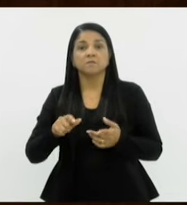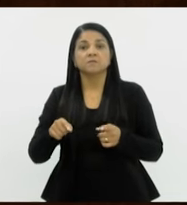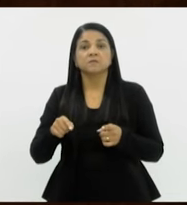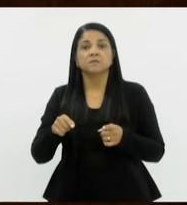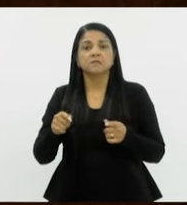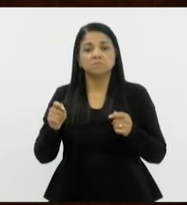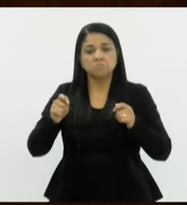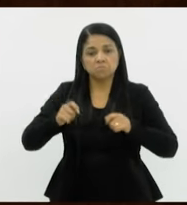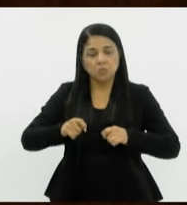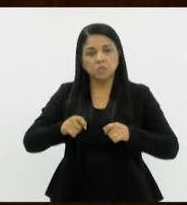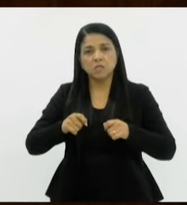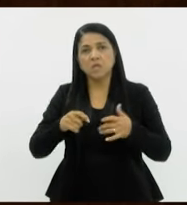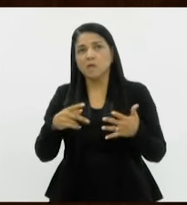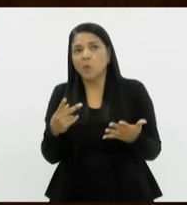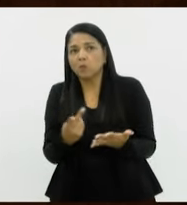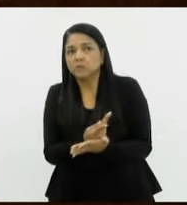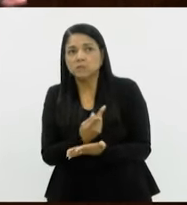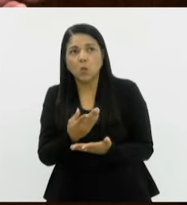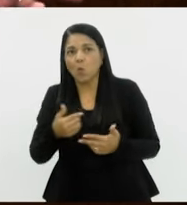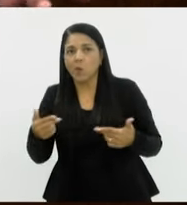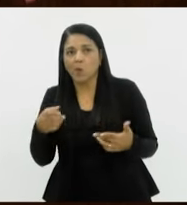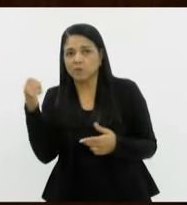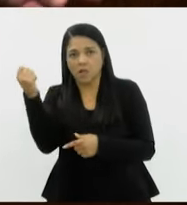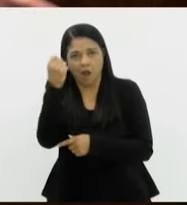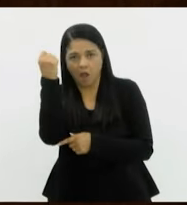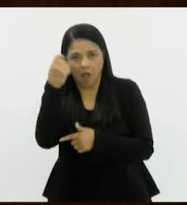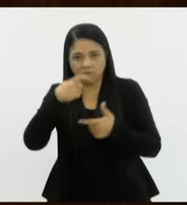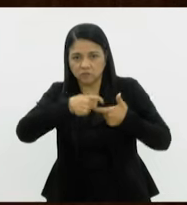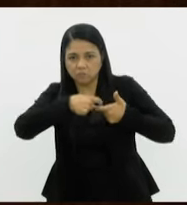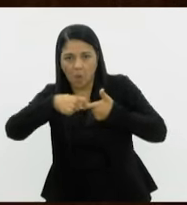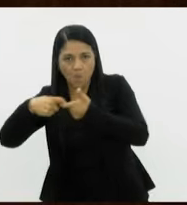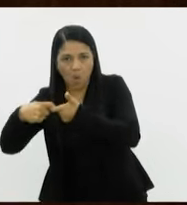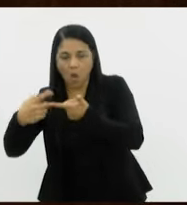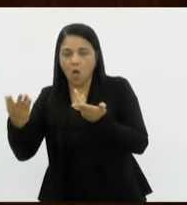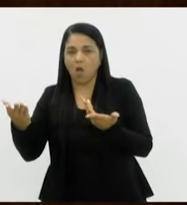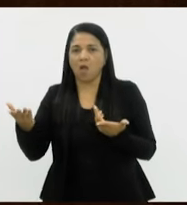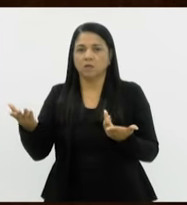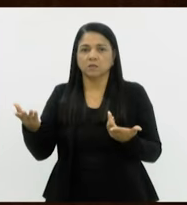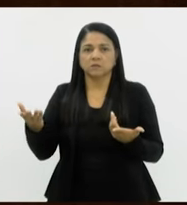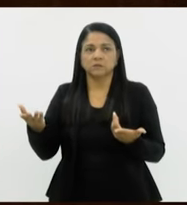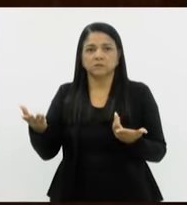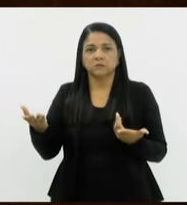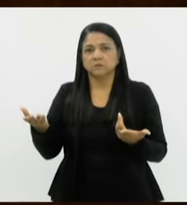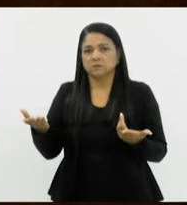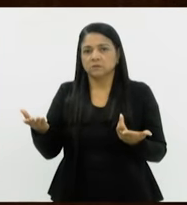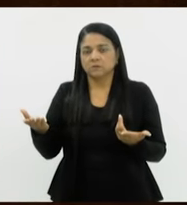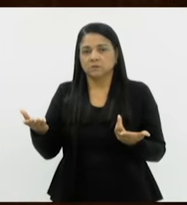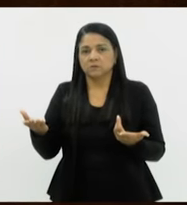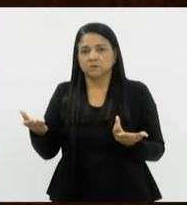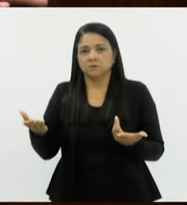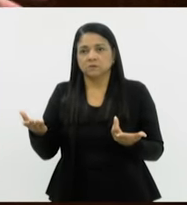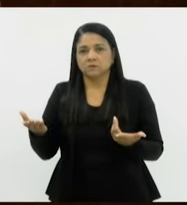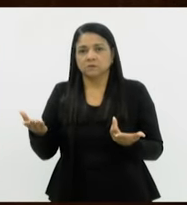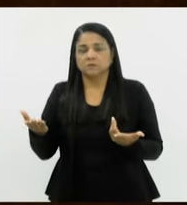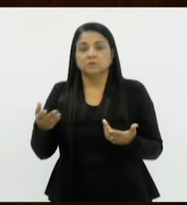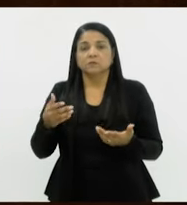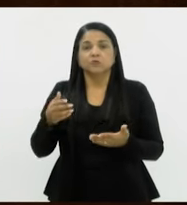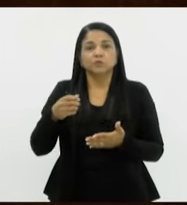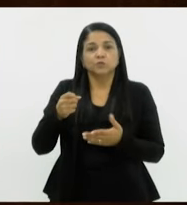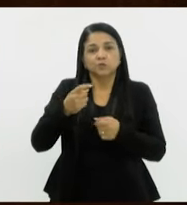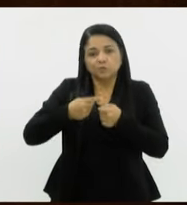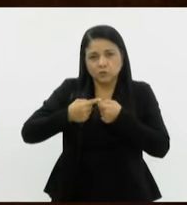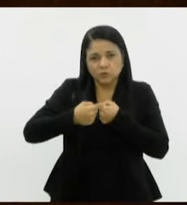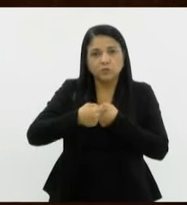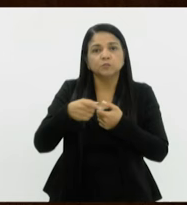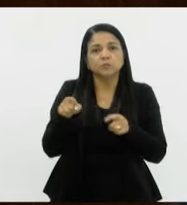de poder acontecer algo mais grave, como foi falado aqui com relação à máfia dos reboques. Os municípios vão poder arrecadar